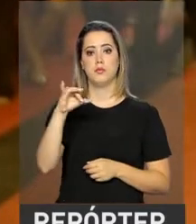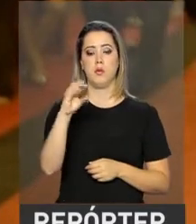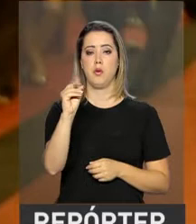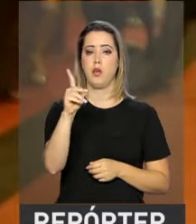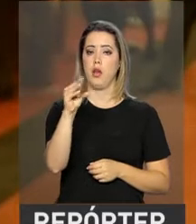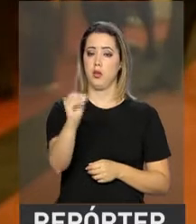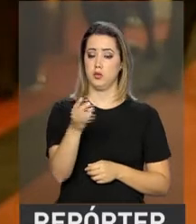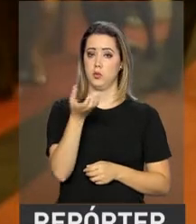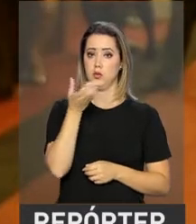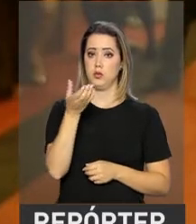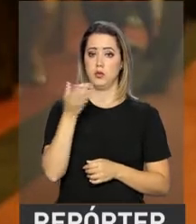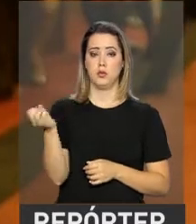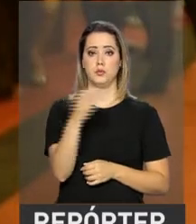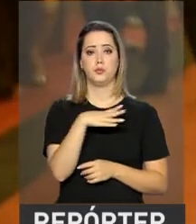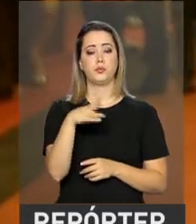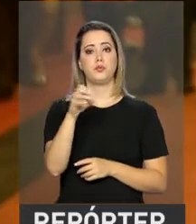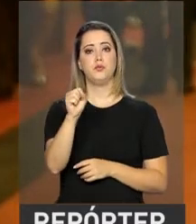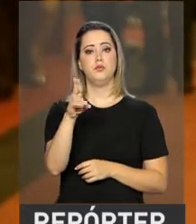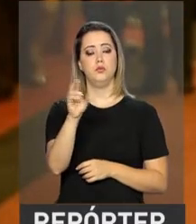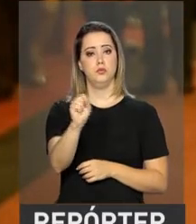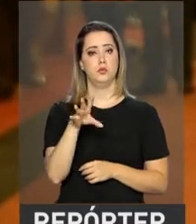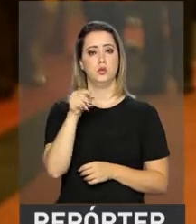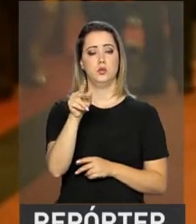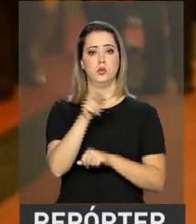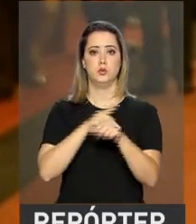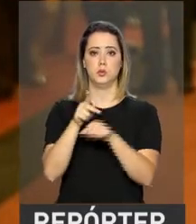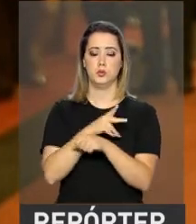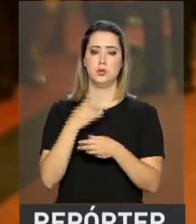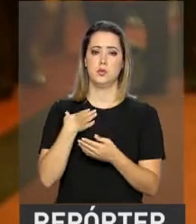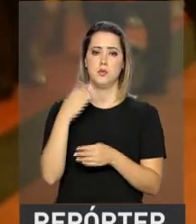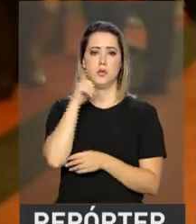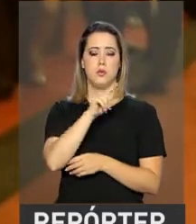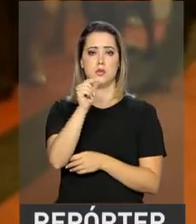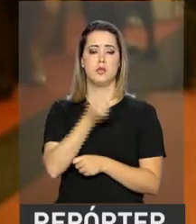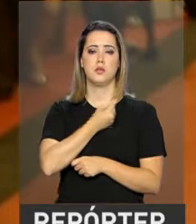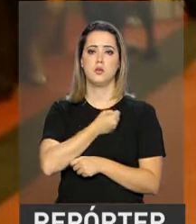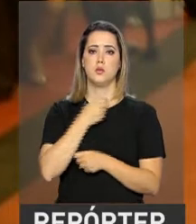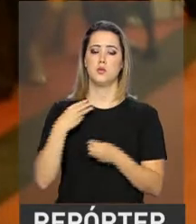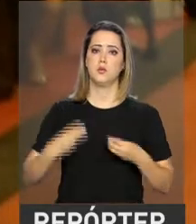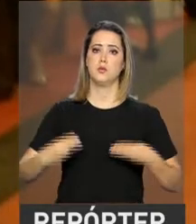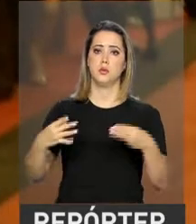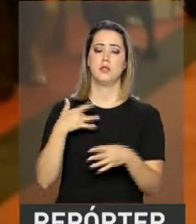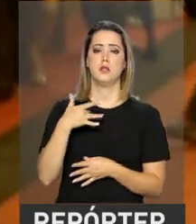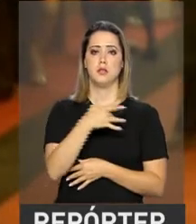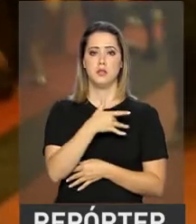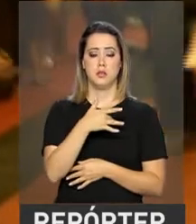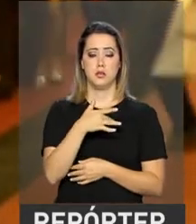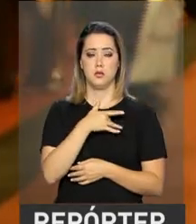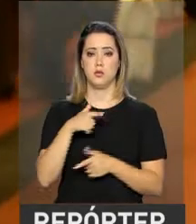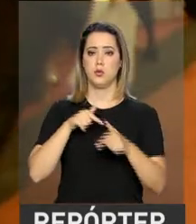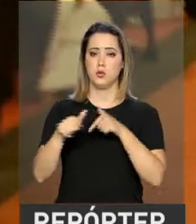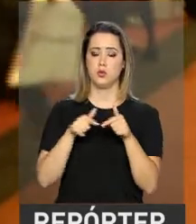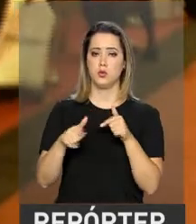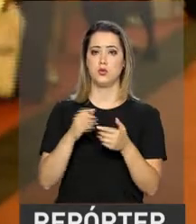informatizar 43 mil unidades básicas de saúde em todo o país para chegar a esse número o ministério trabalha para digitalizar as